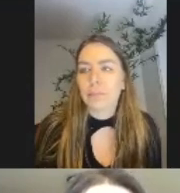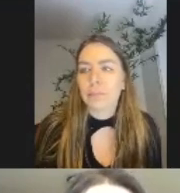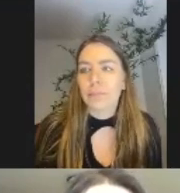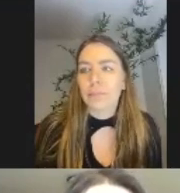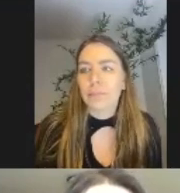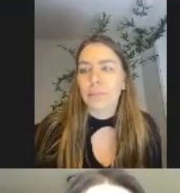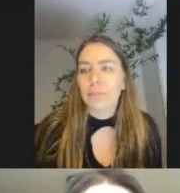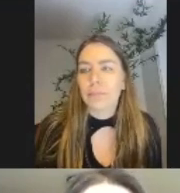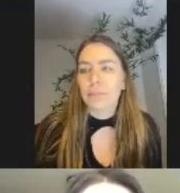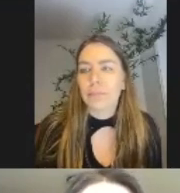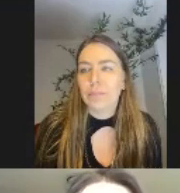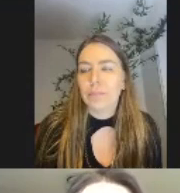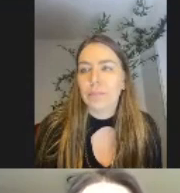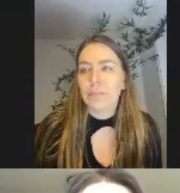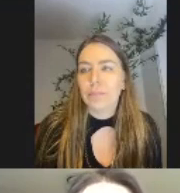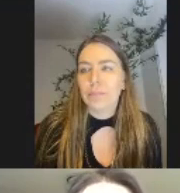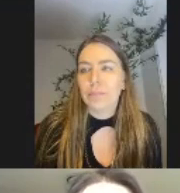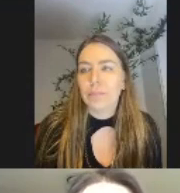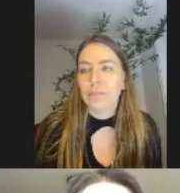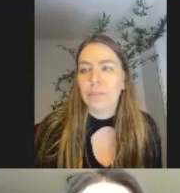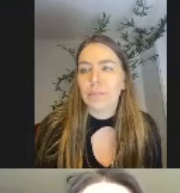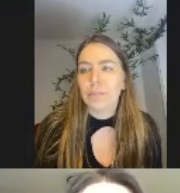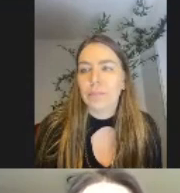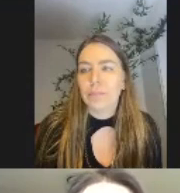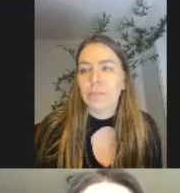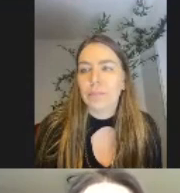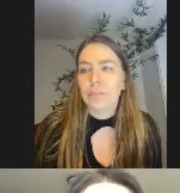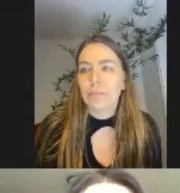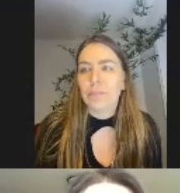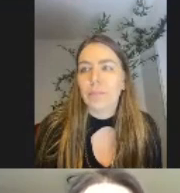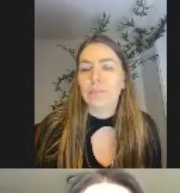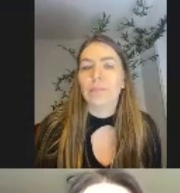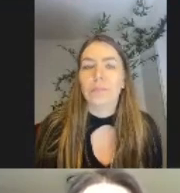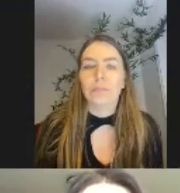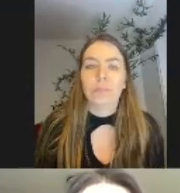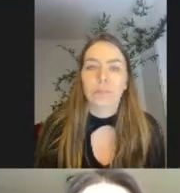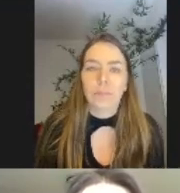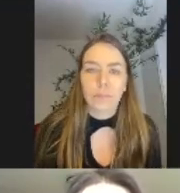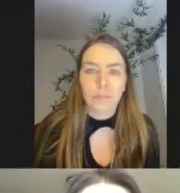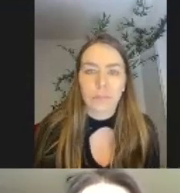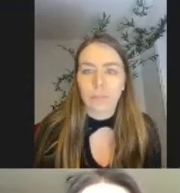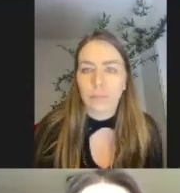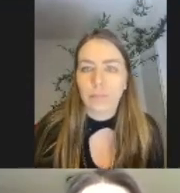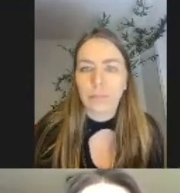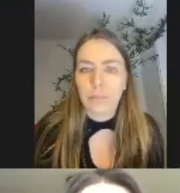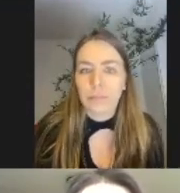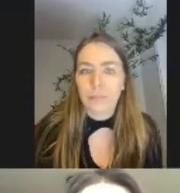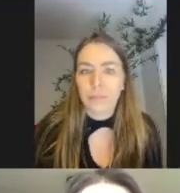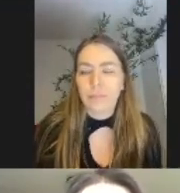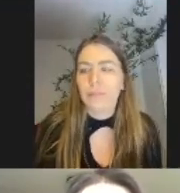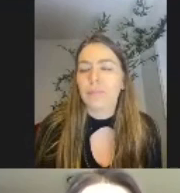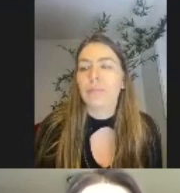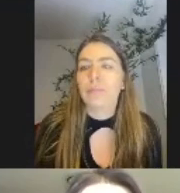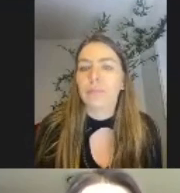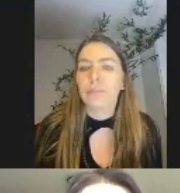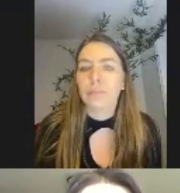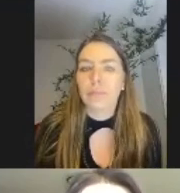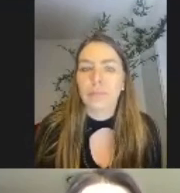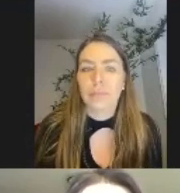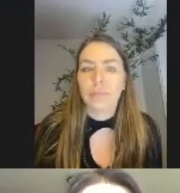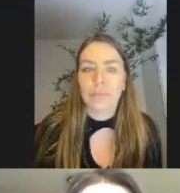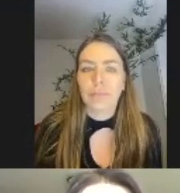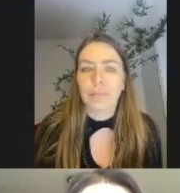ela nunca vai vir para ela, por exemplo, filé ou medalhão. Sempre vai vir um corte mais fracionado, tipo, então,